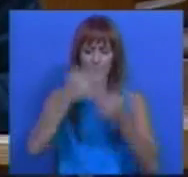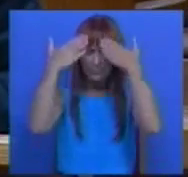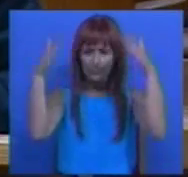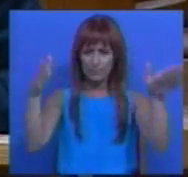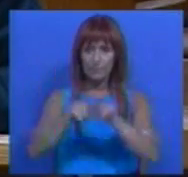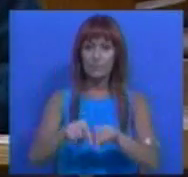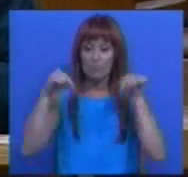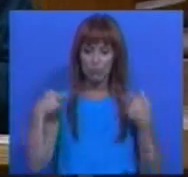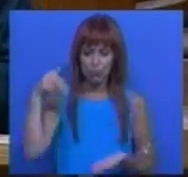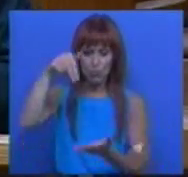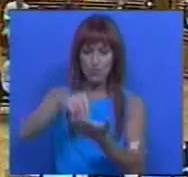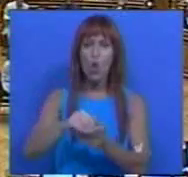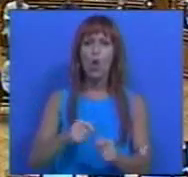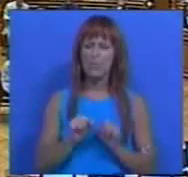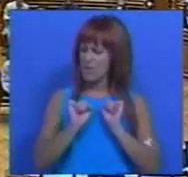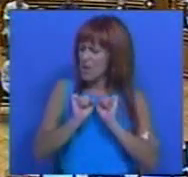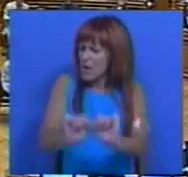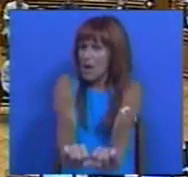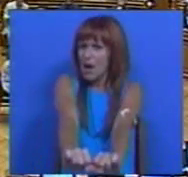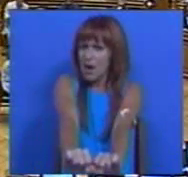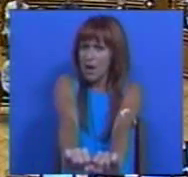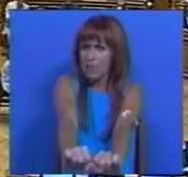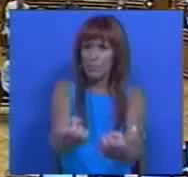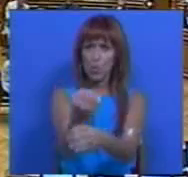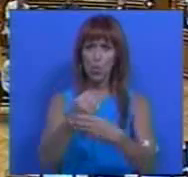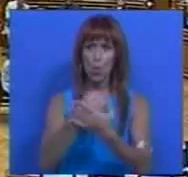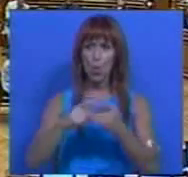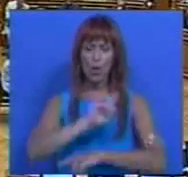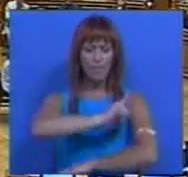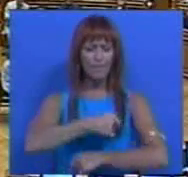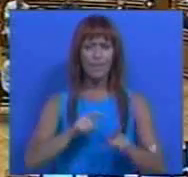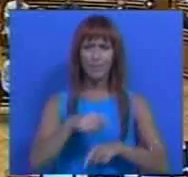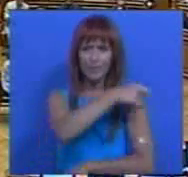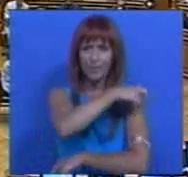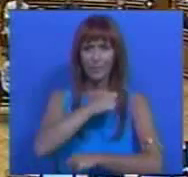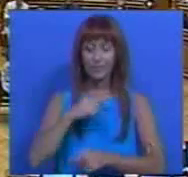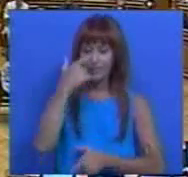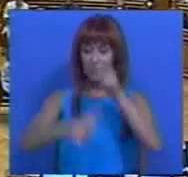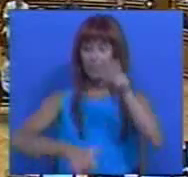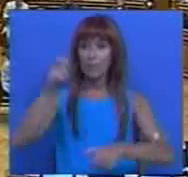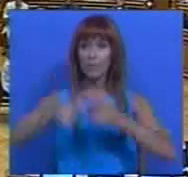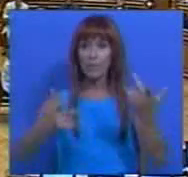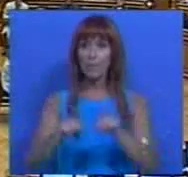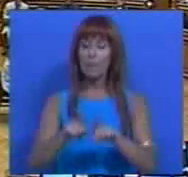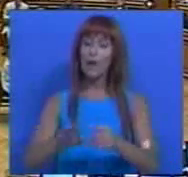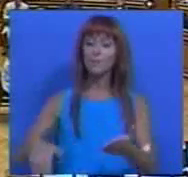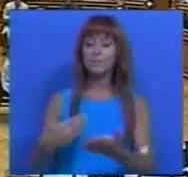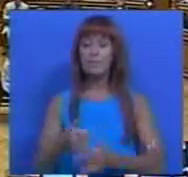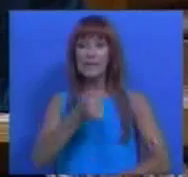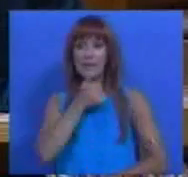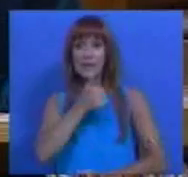democracia, que aqui vimos repudiar o esvaziamento dos poderes dos representantes do povo para